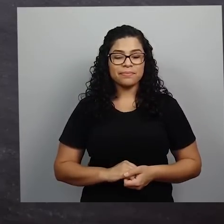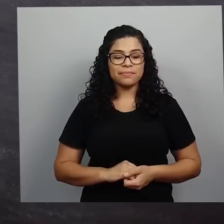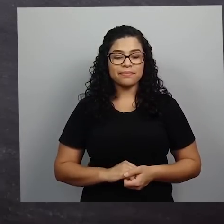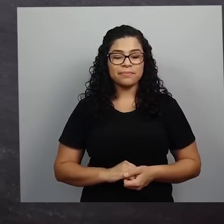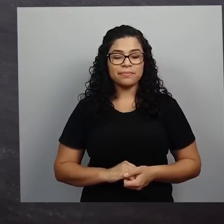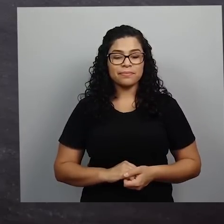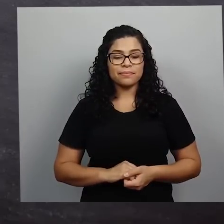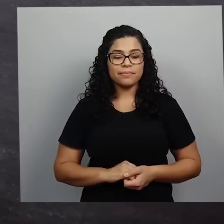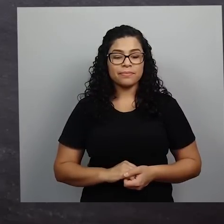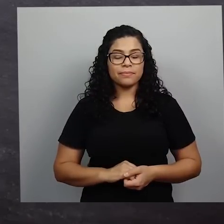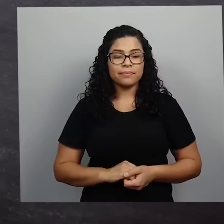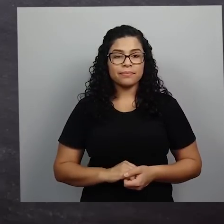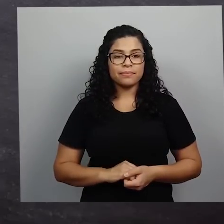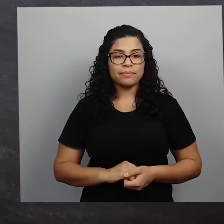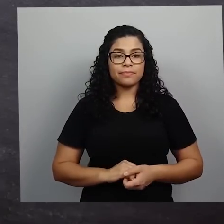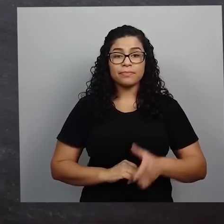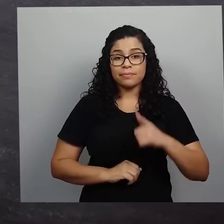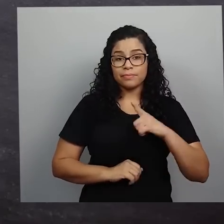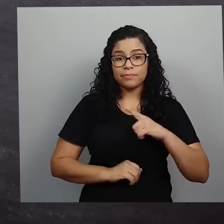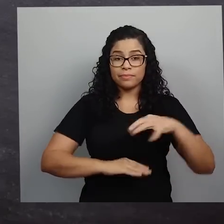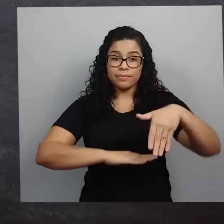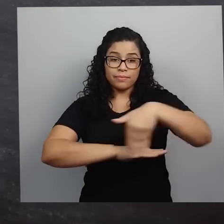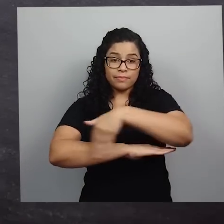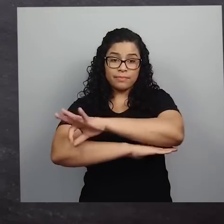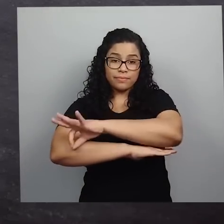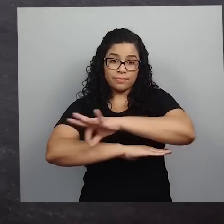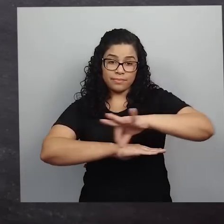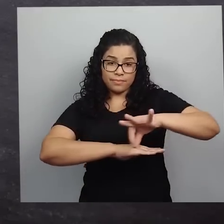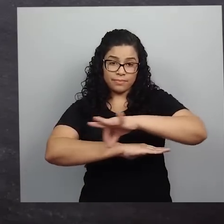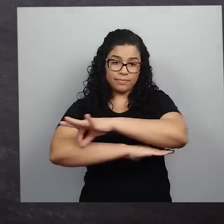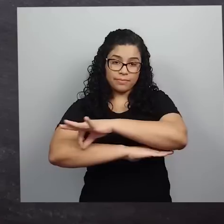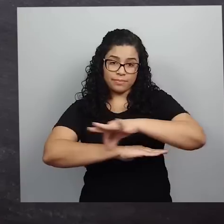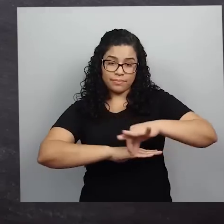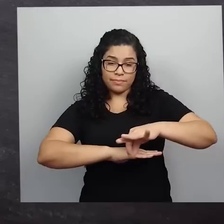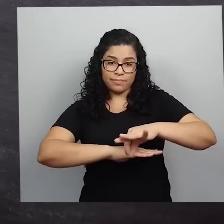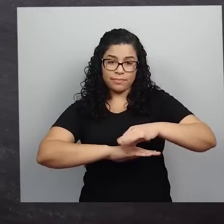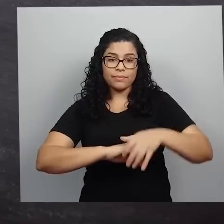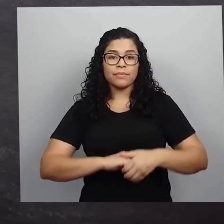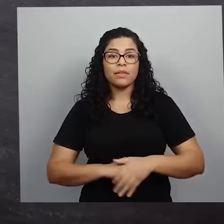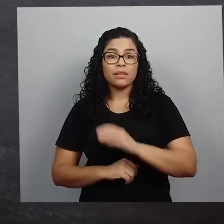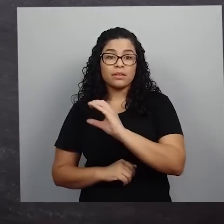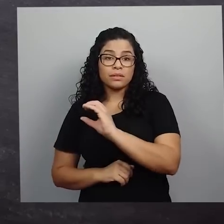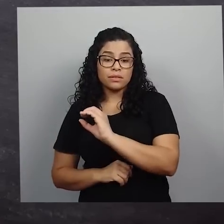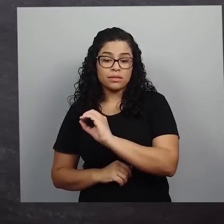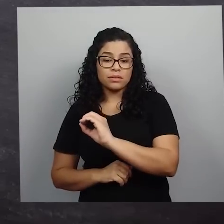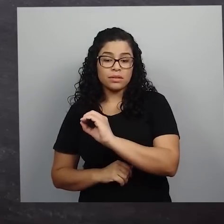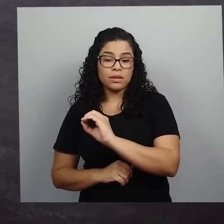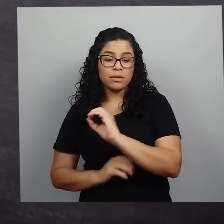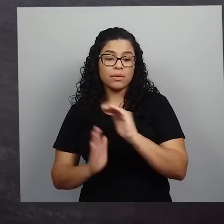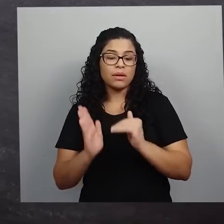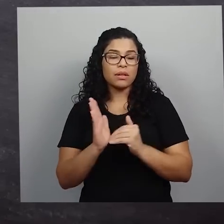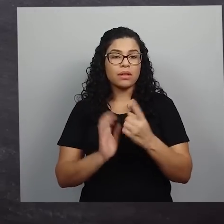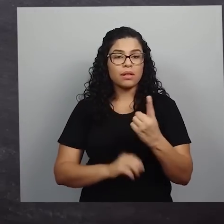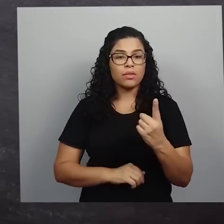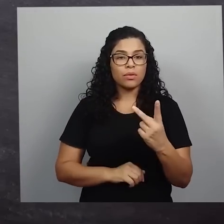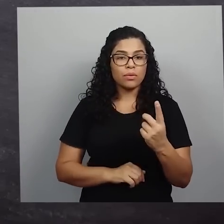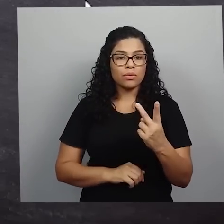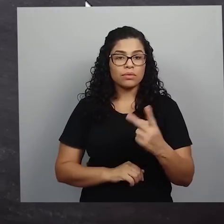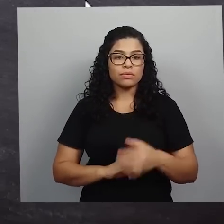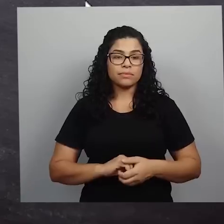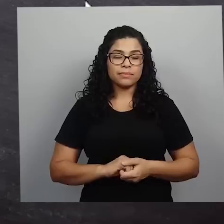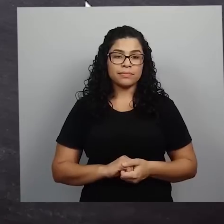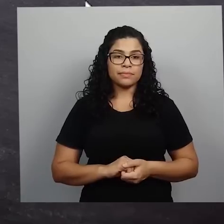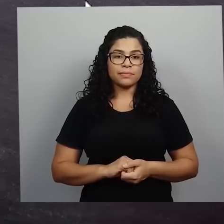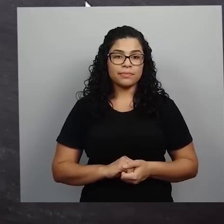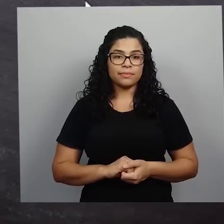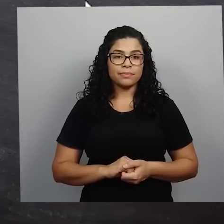Esse aqui é um pedaço de uma régua constando dos números de 0 a 12. Mas com ele nós vamos